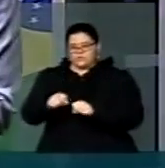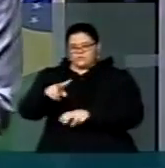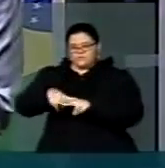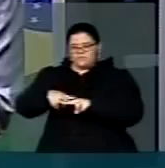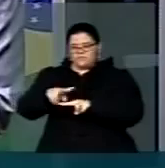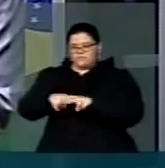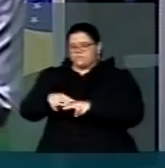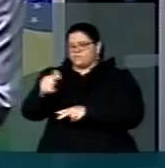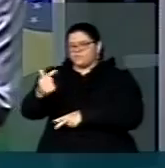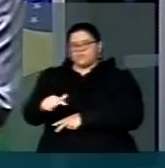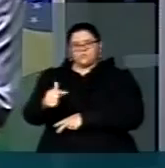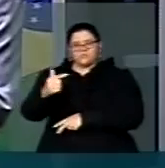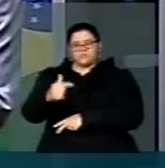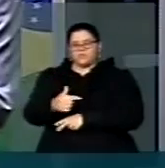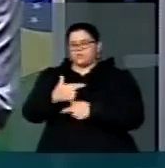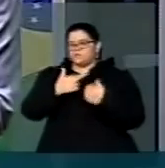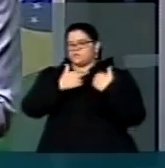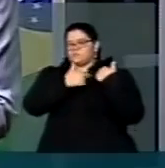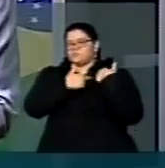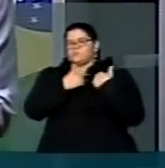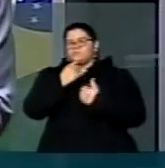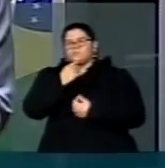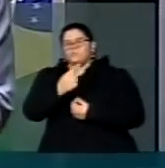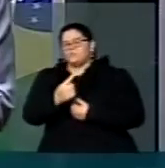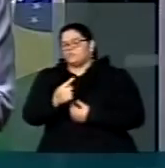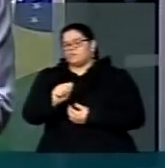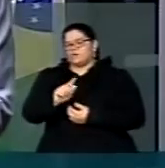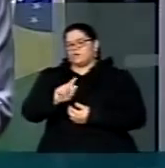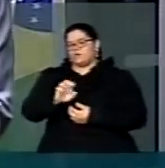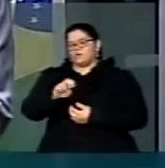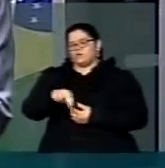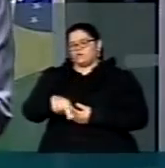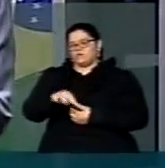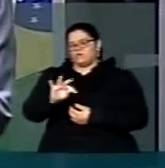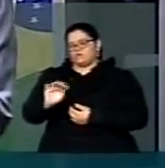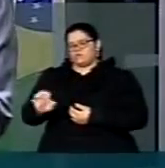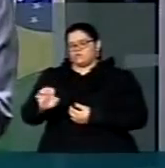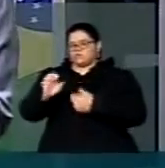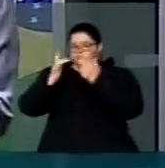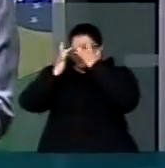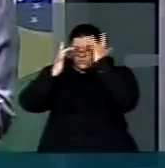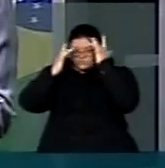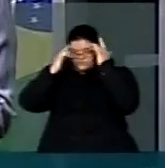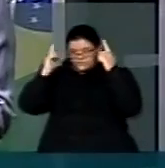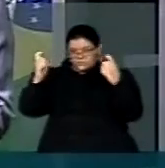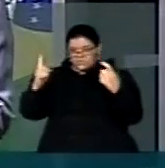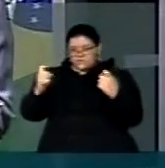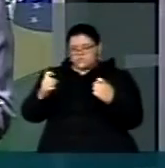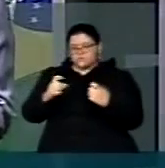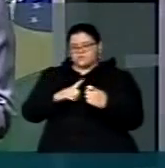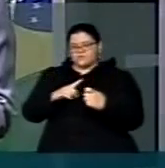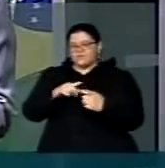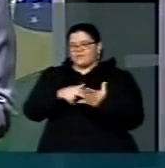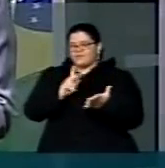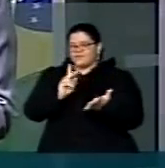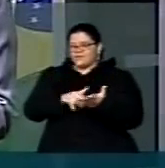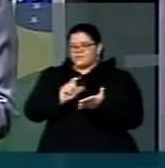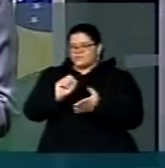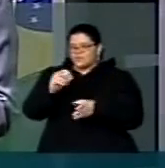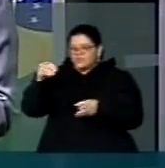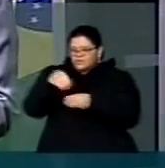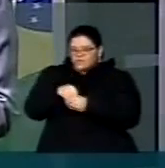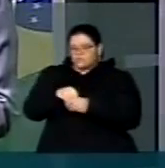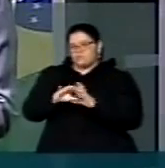de controle, reinserção e reeducação dos agentes de violência. Ao contrário, tem demonstrado ser uma escola do crime.